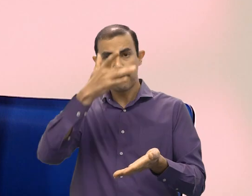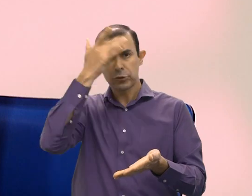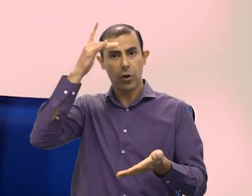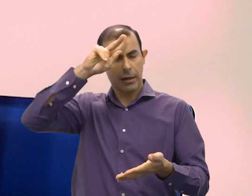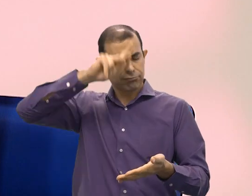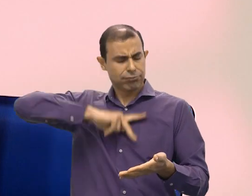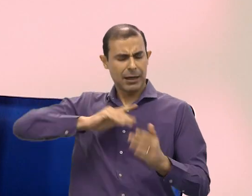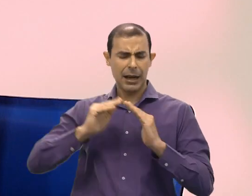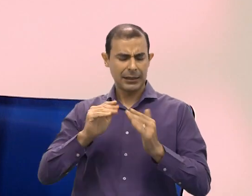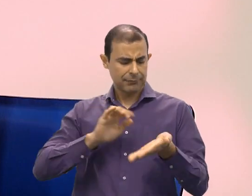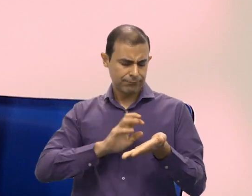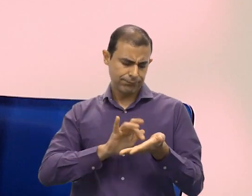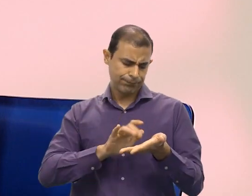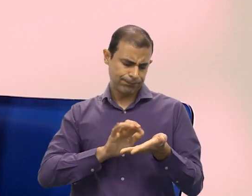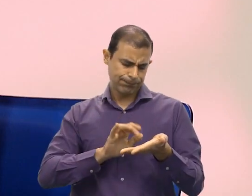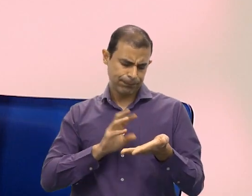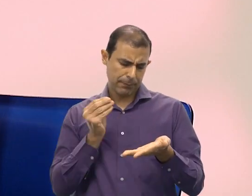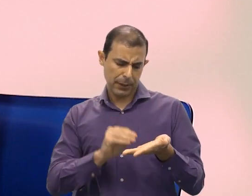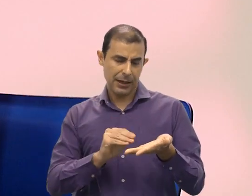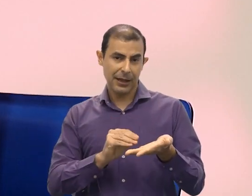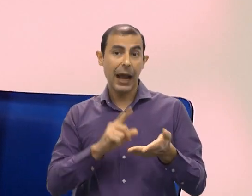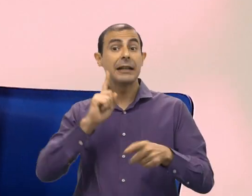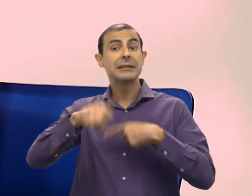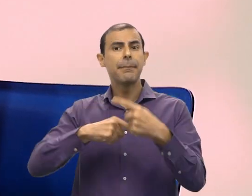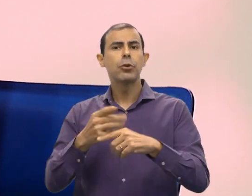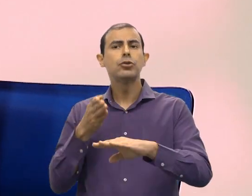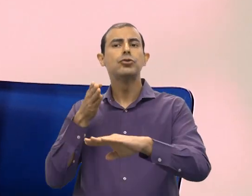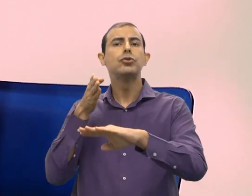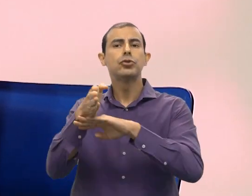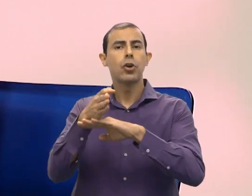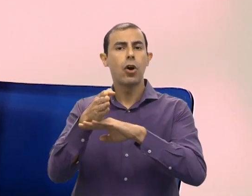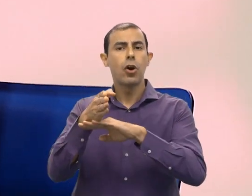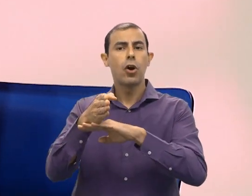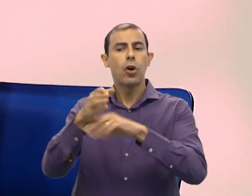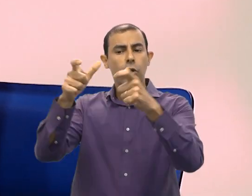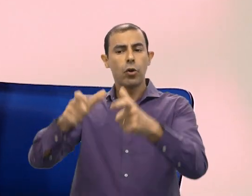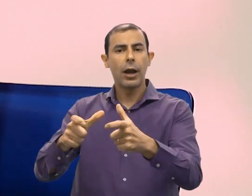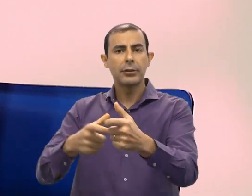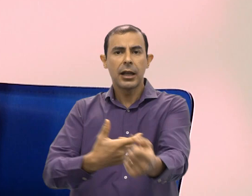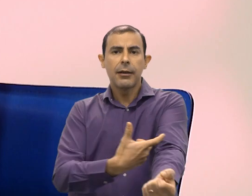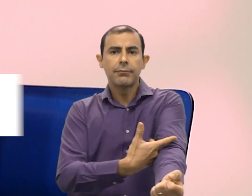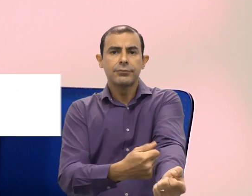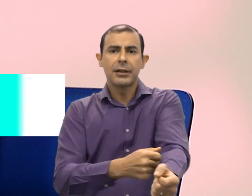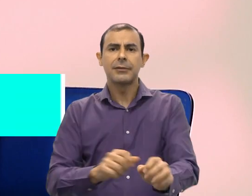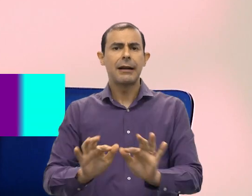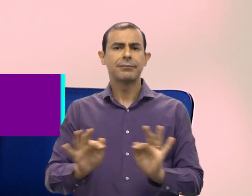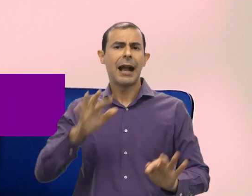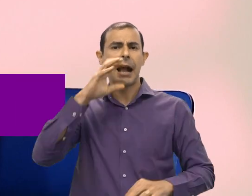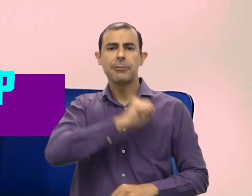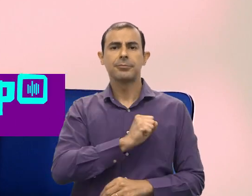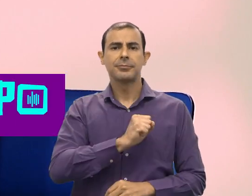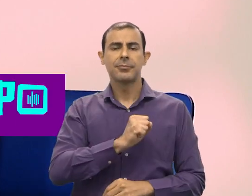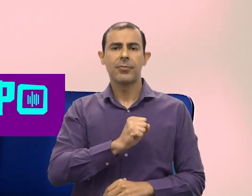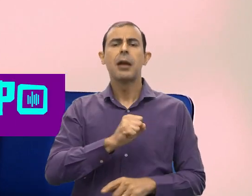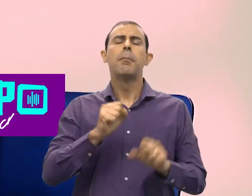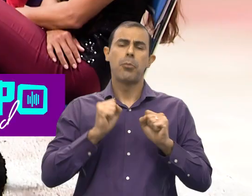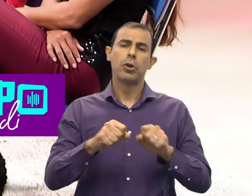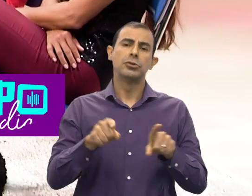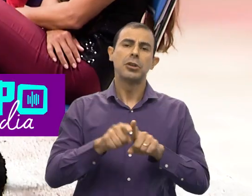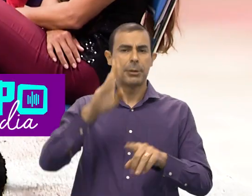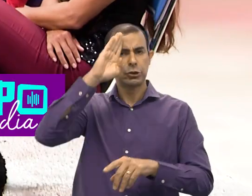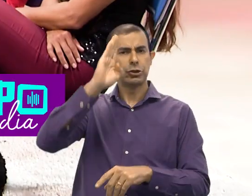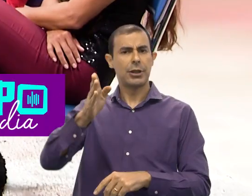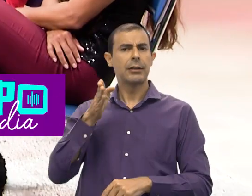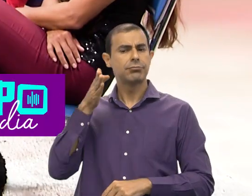somente para colher a amostra. Mas não necessariamente ele precisa fazer isso no aplicativo. A gente também tem a disponibilidade de fazer isso dentro